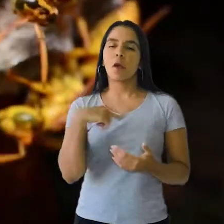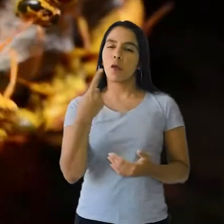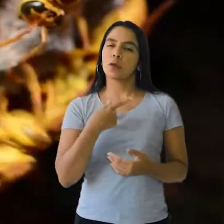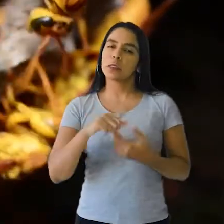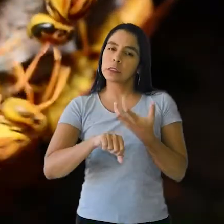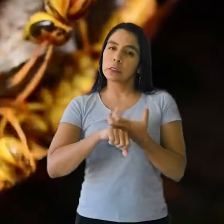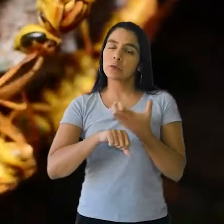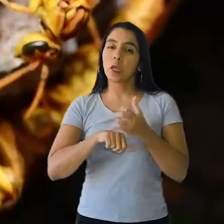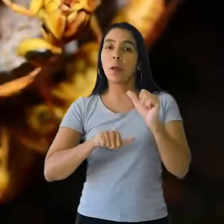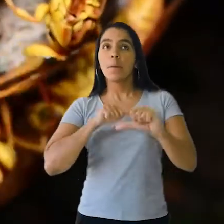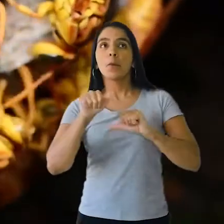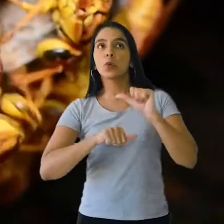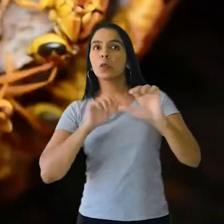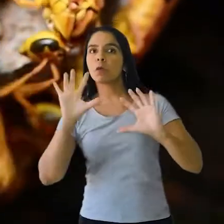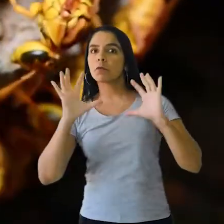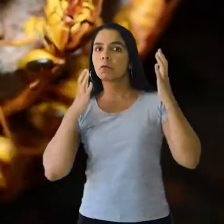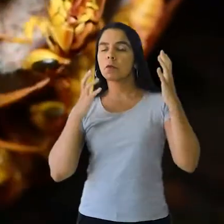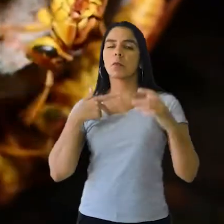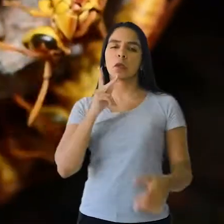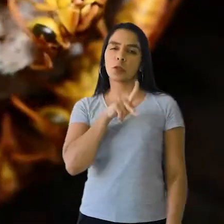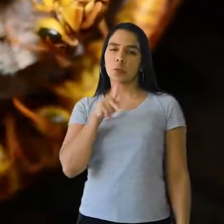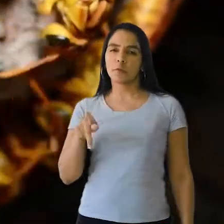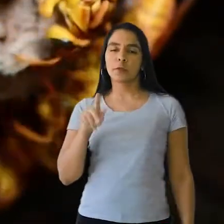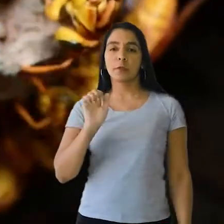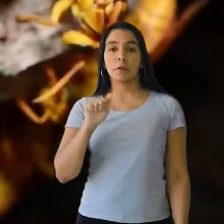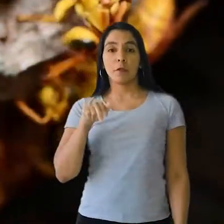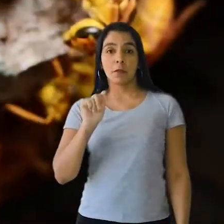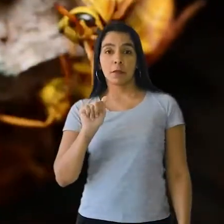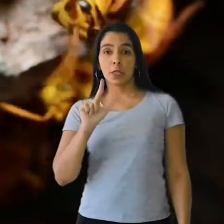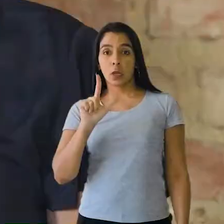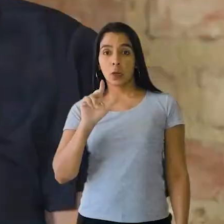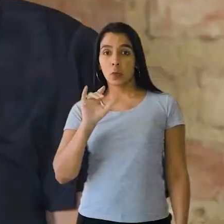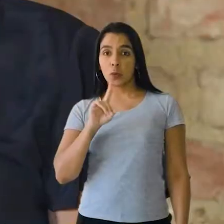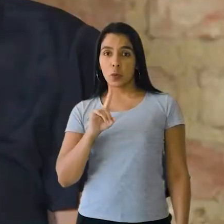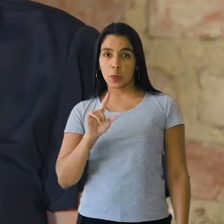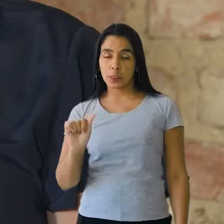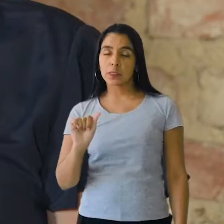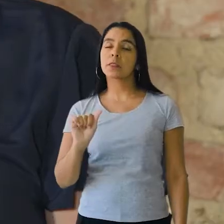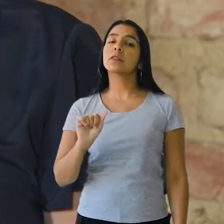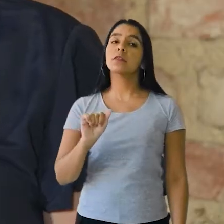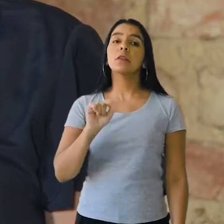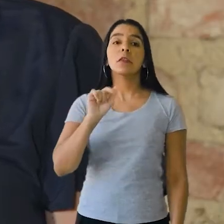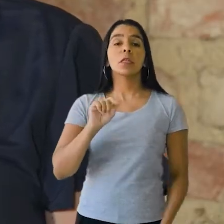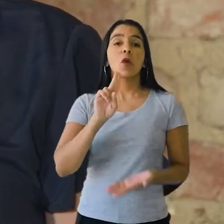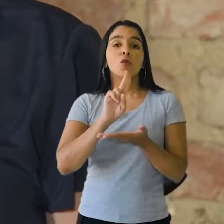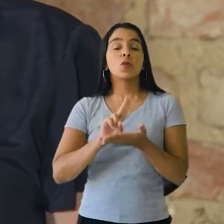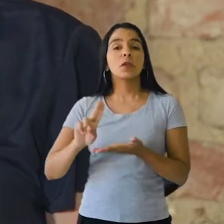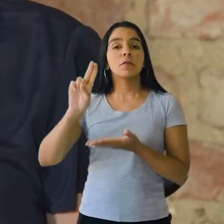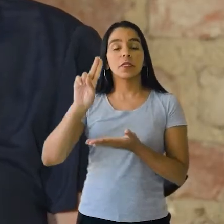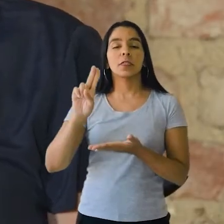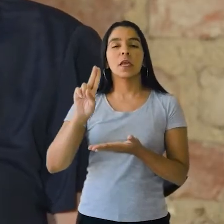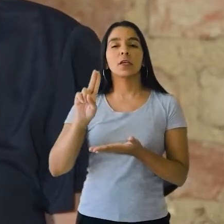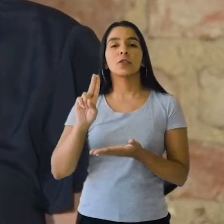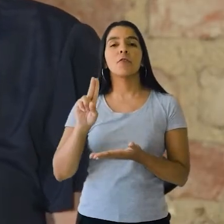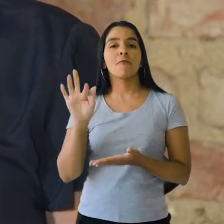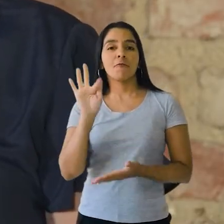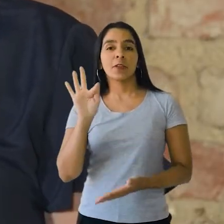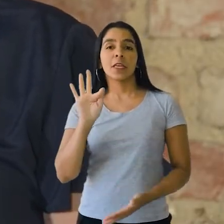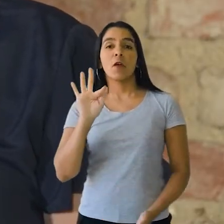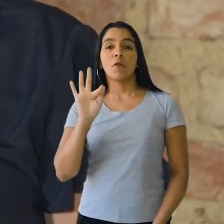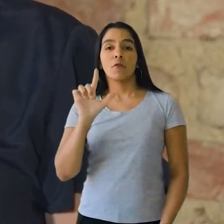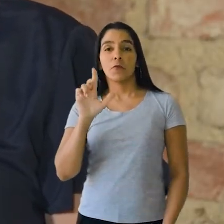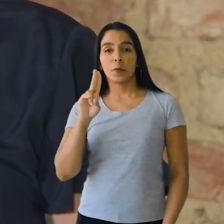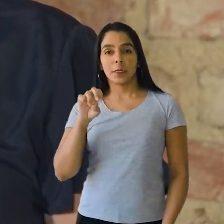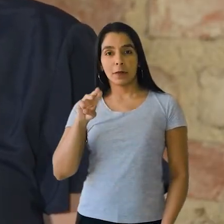Hoje, na 7ª aula da nossa disciplina de Mudanças Climáticas, a professora Ana Luísa Spadamo Albuquerque,